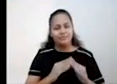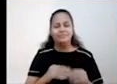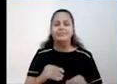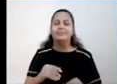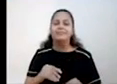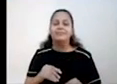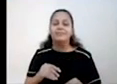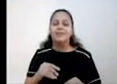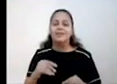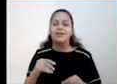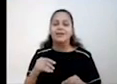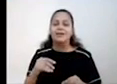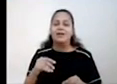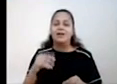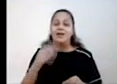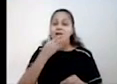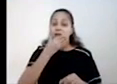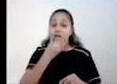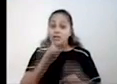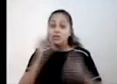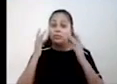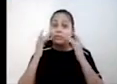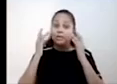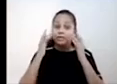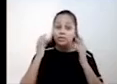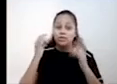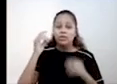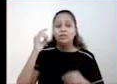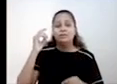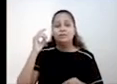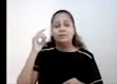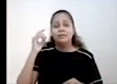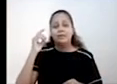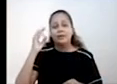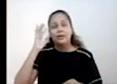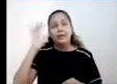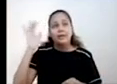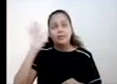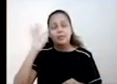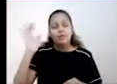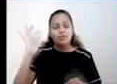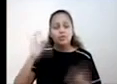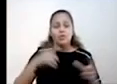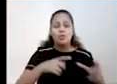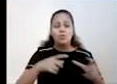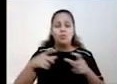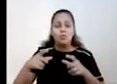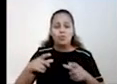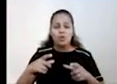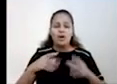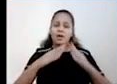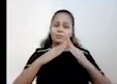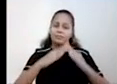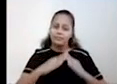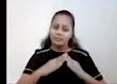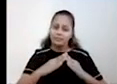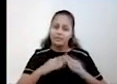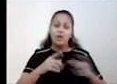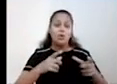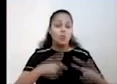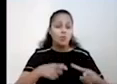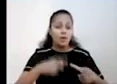O artista imaginou a necessidade de existir no mundo espaços de abrigo coletivo, nos quais as pessoas